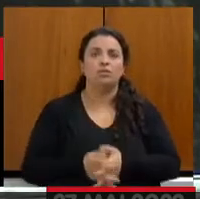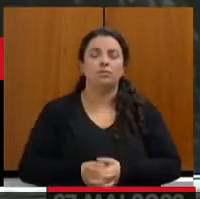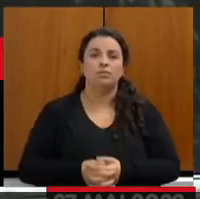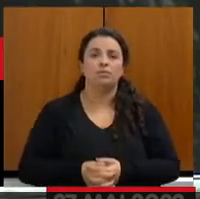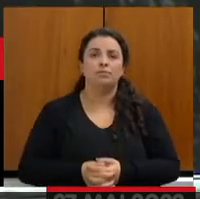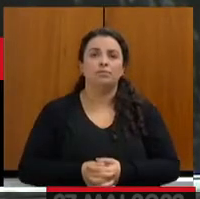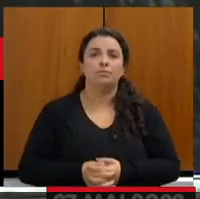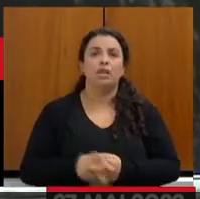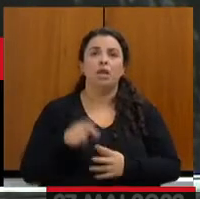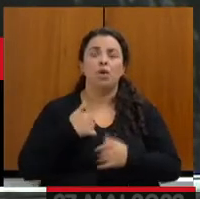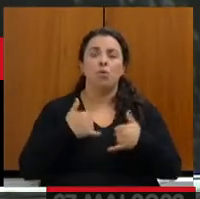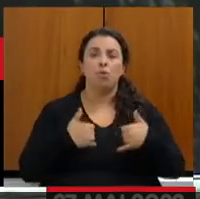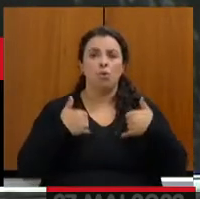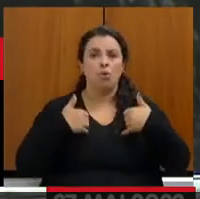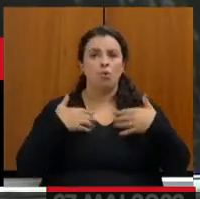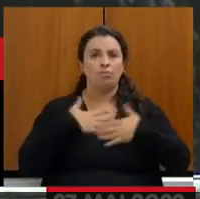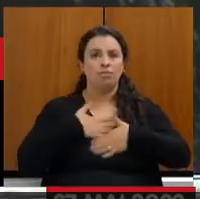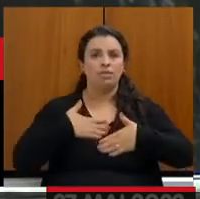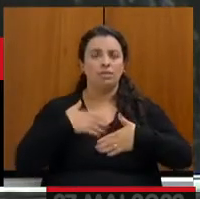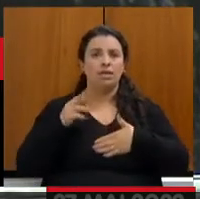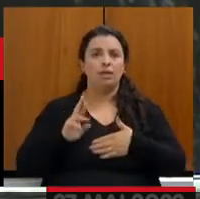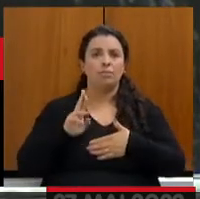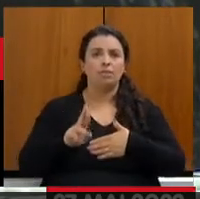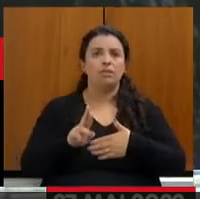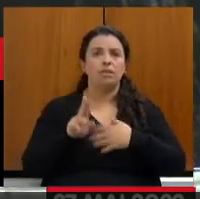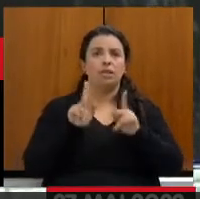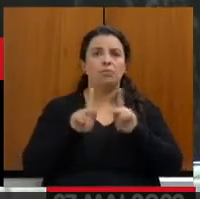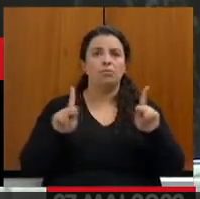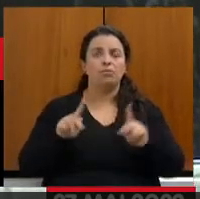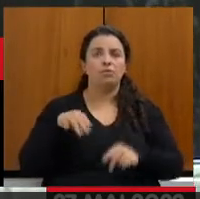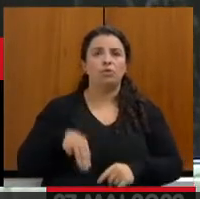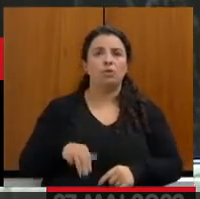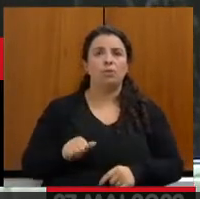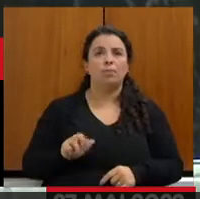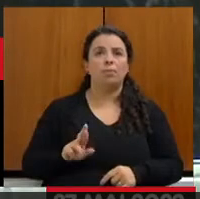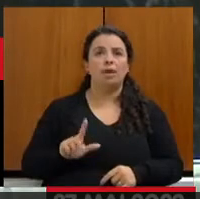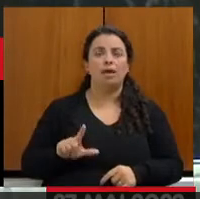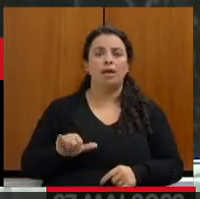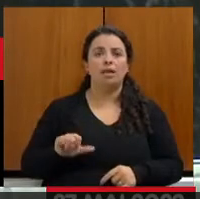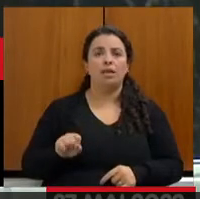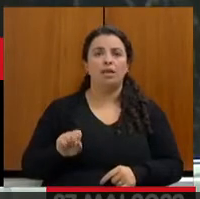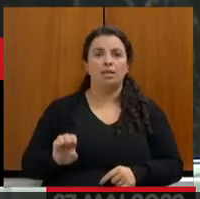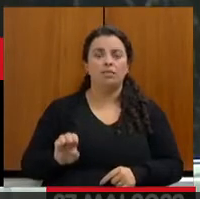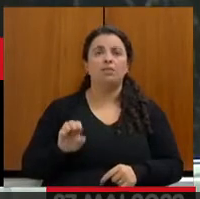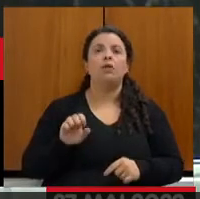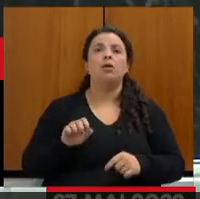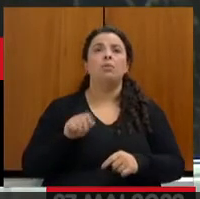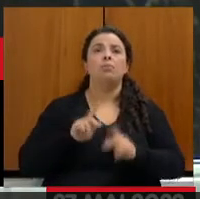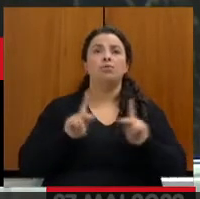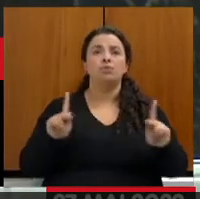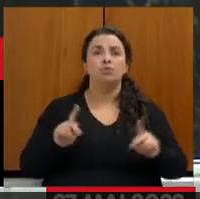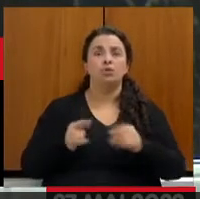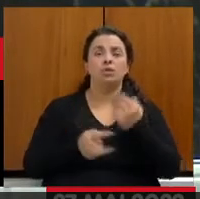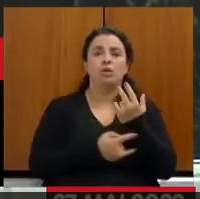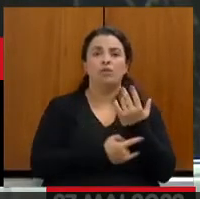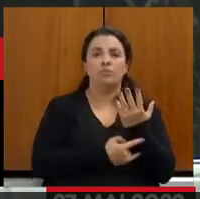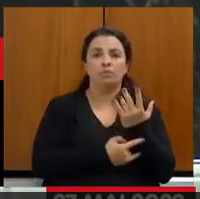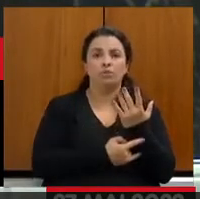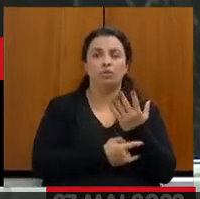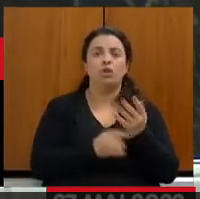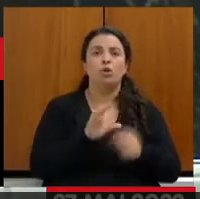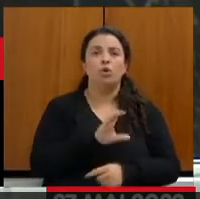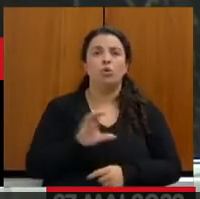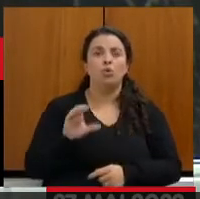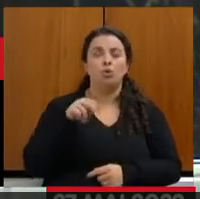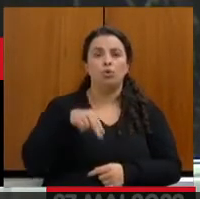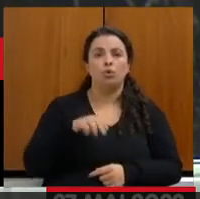que eu estou hoje aqui representa na minha colega a professora Marlise Matos professora da UFMG e coordenador do